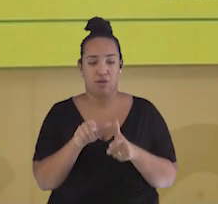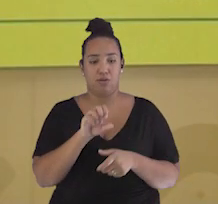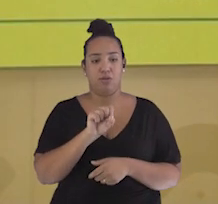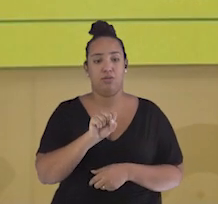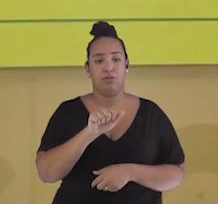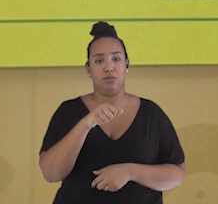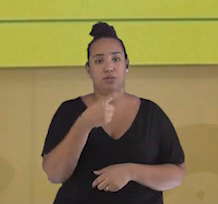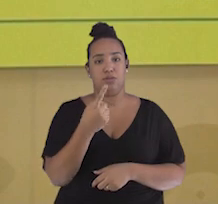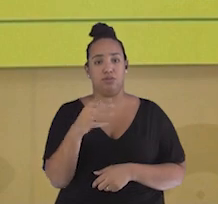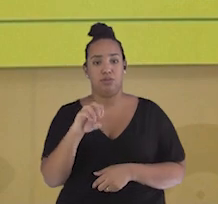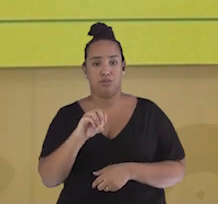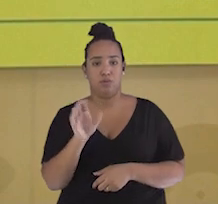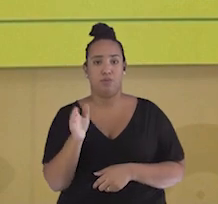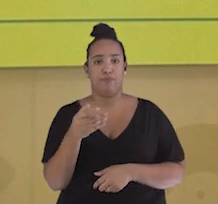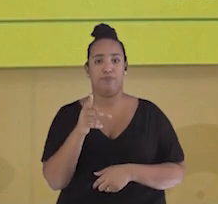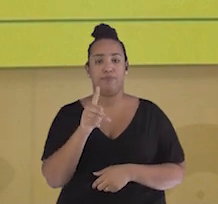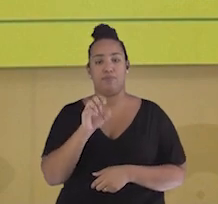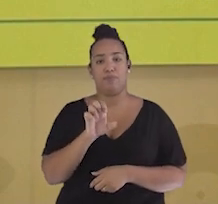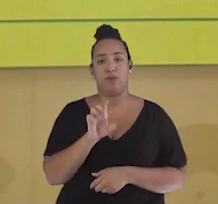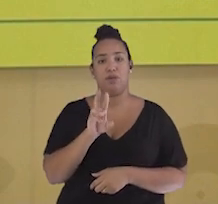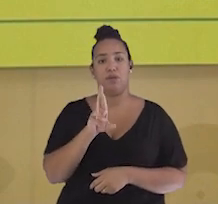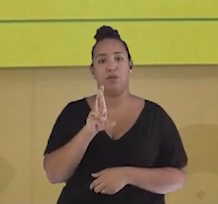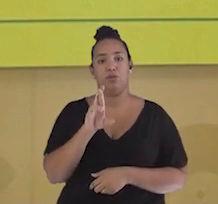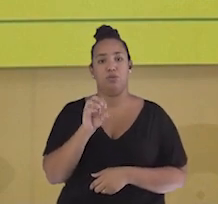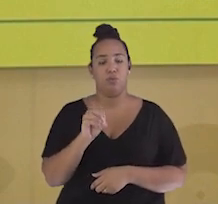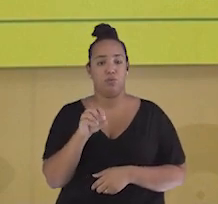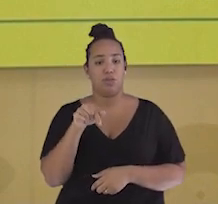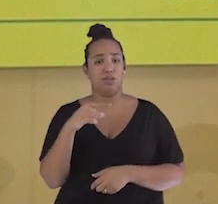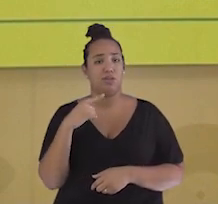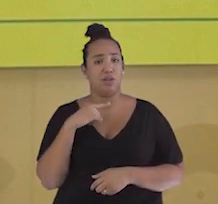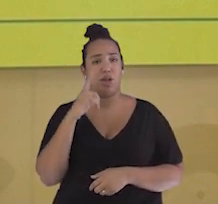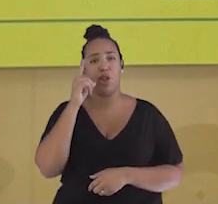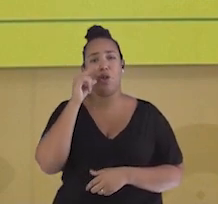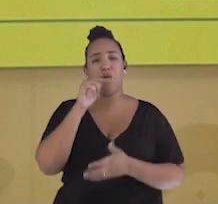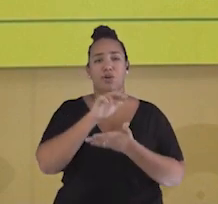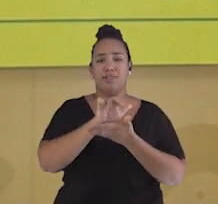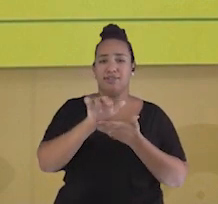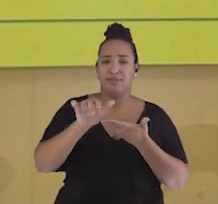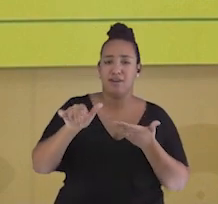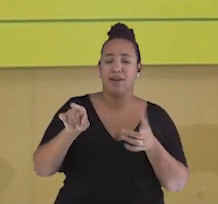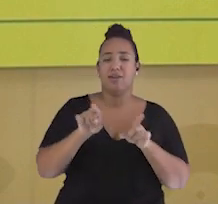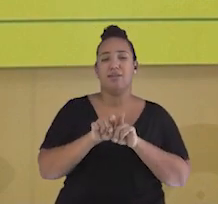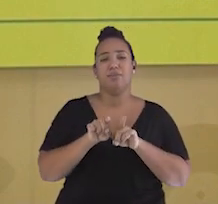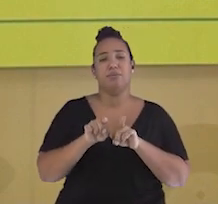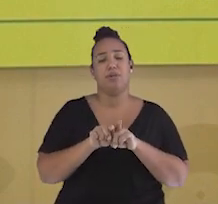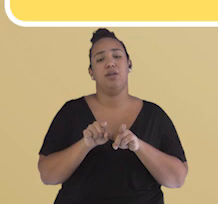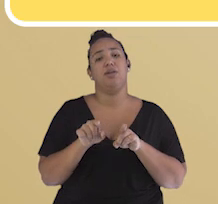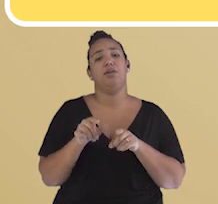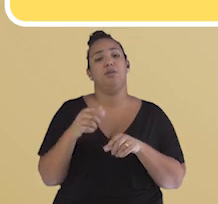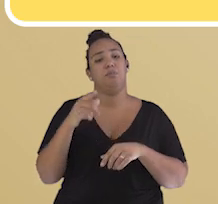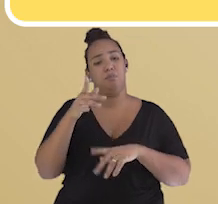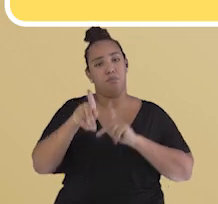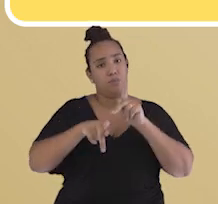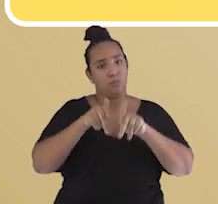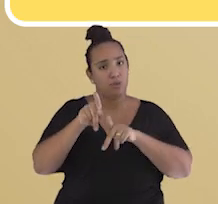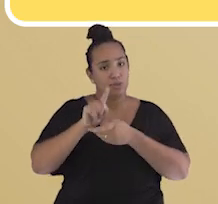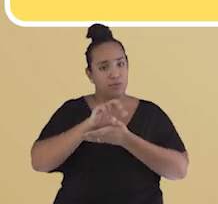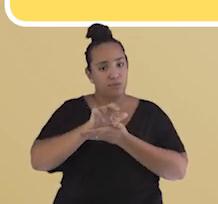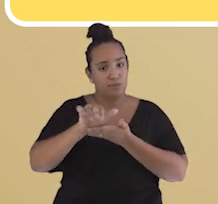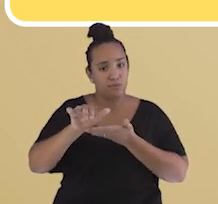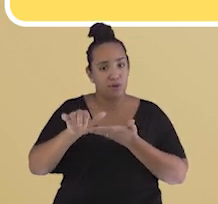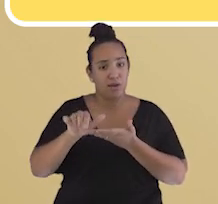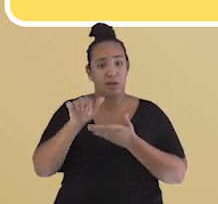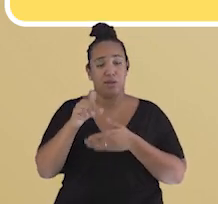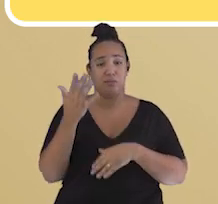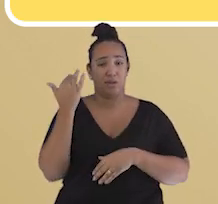areia foi retirada do mar e dos morros ao entorno dos locais. Além disso, temos uma região na capital